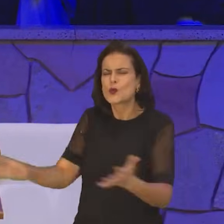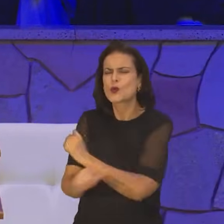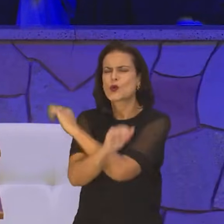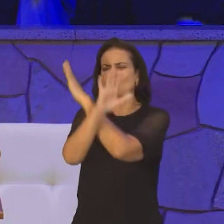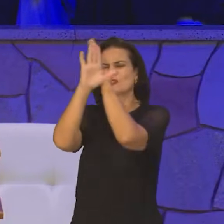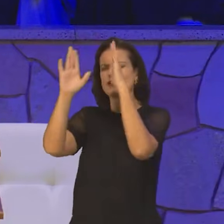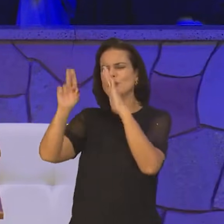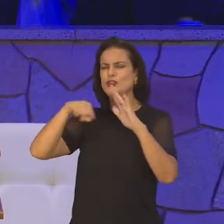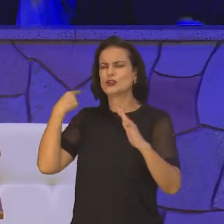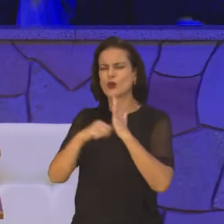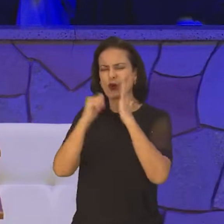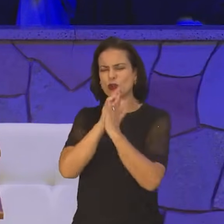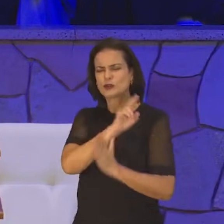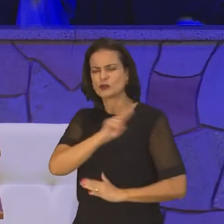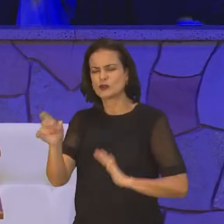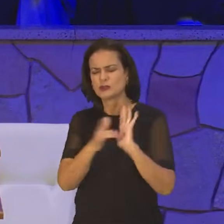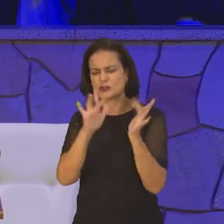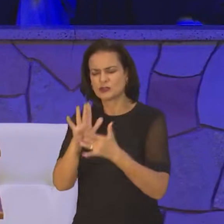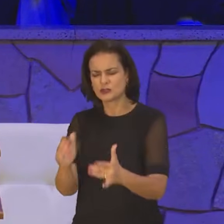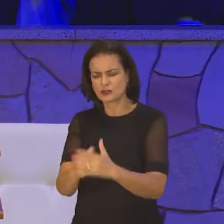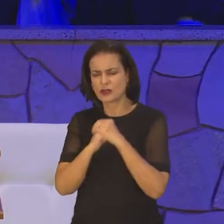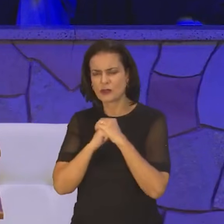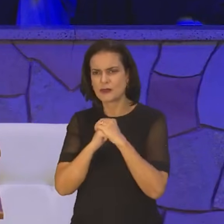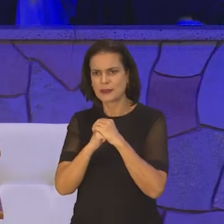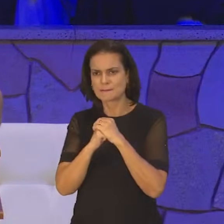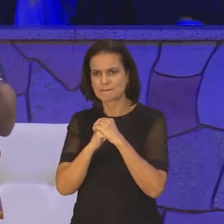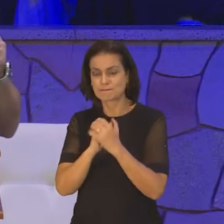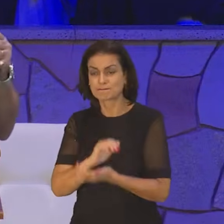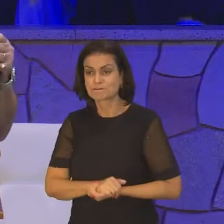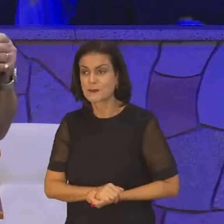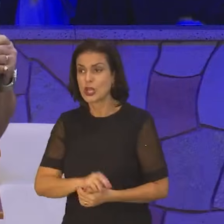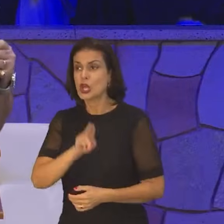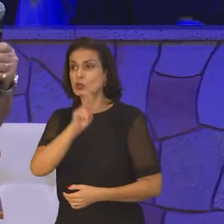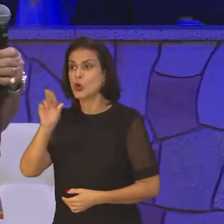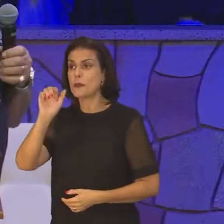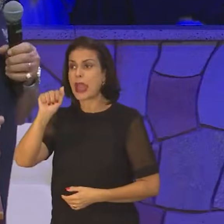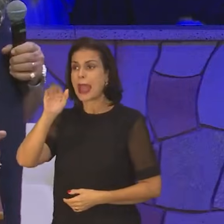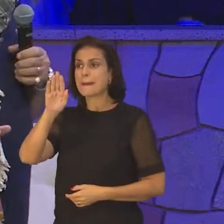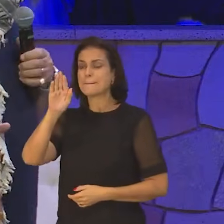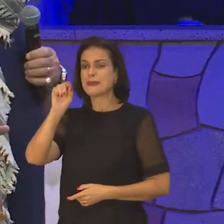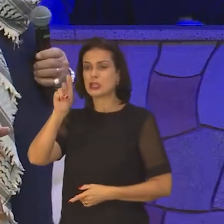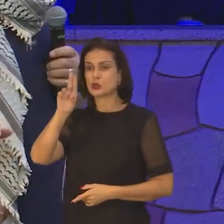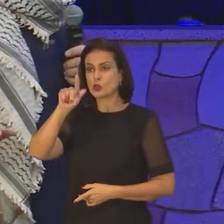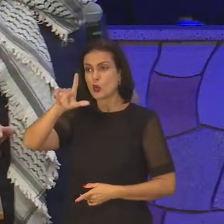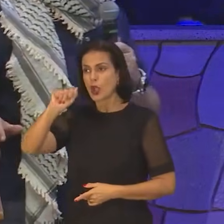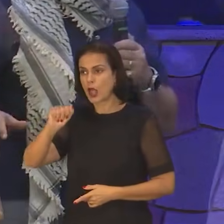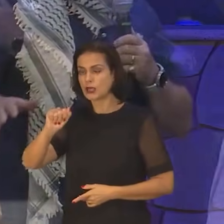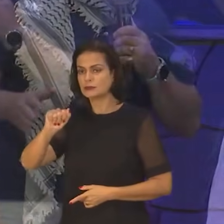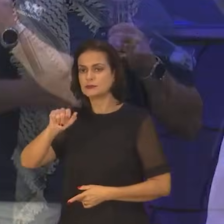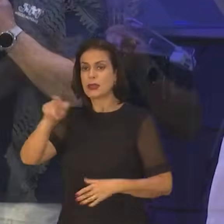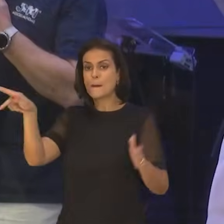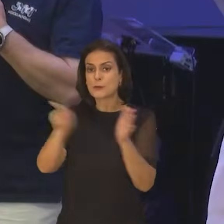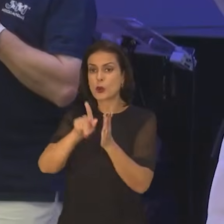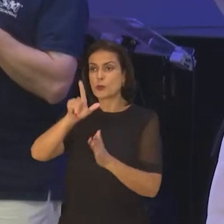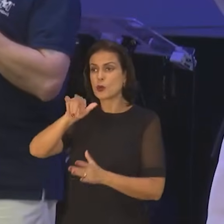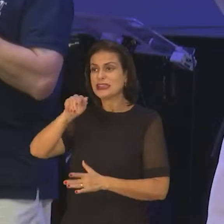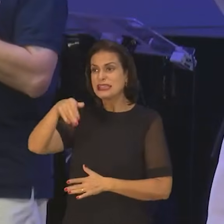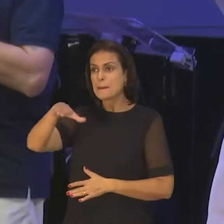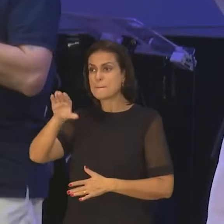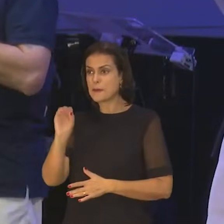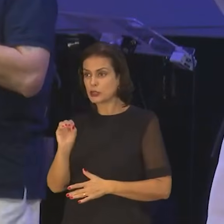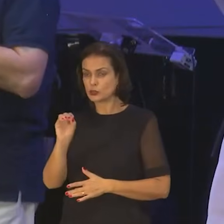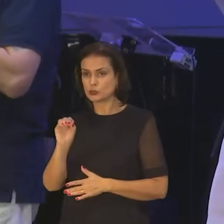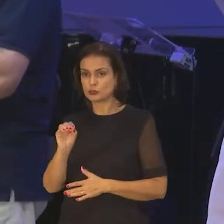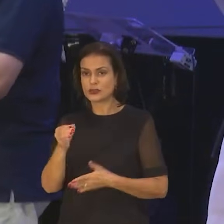glorificado. Nós oremos em nome de Jesus. Amém. Meu nome é Abdullah, eu sou libanês, nasci na capital do